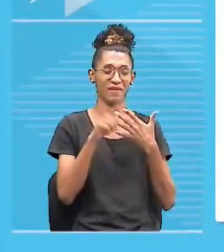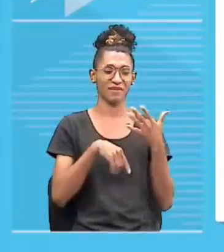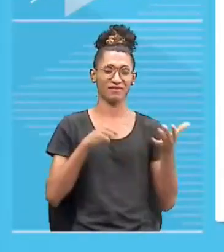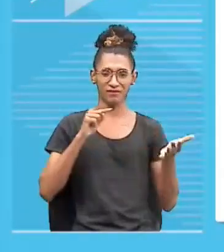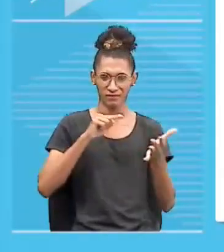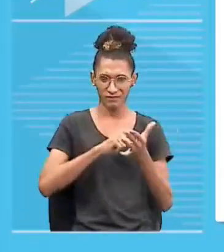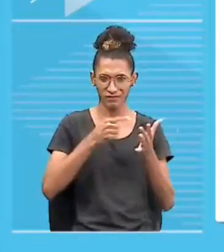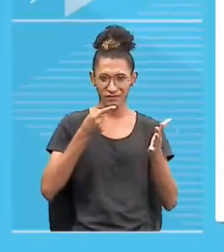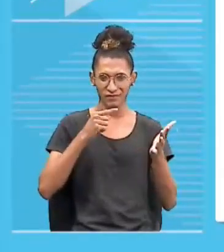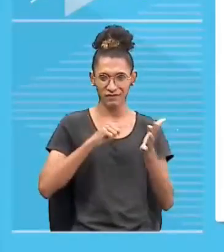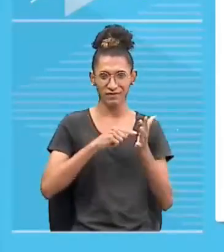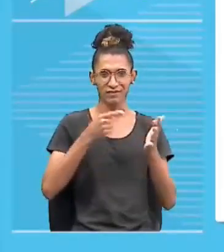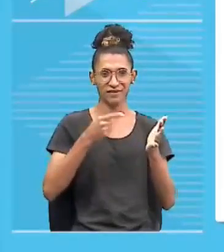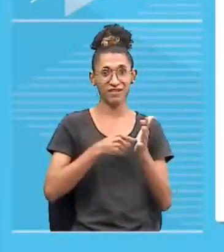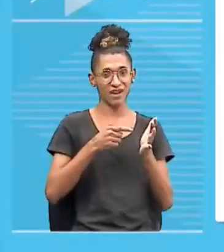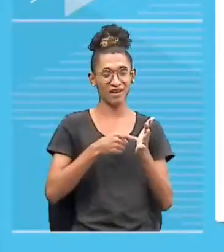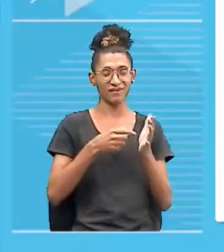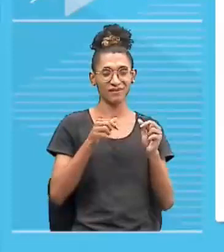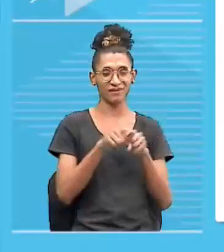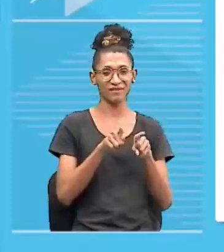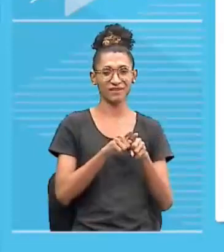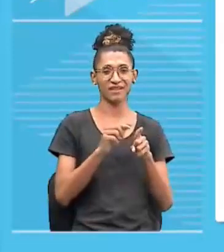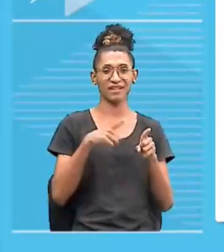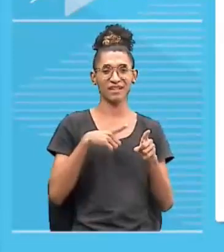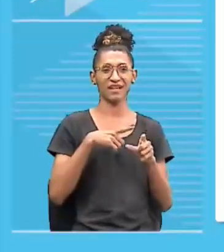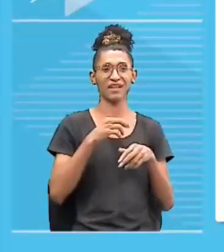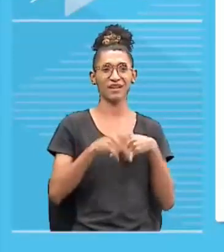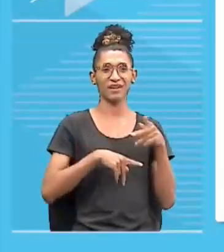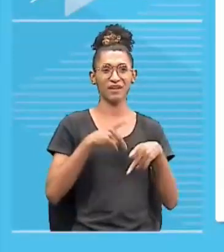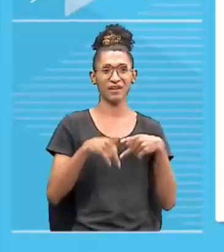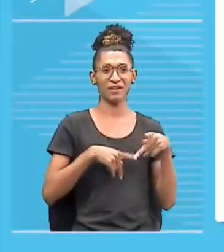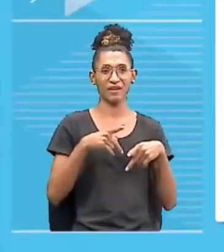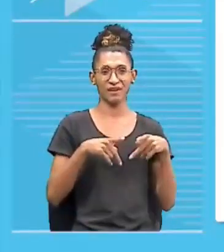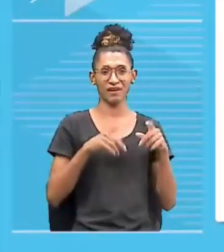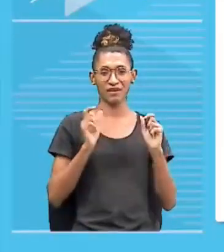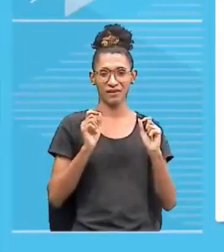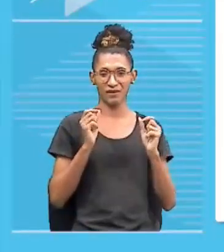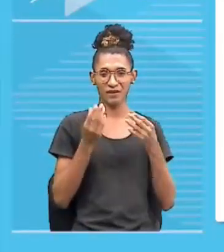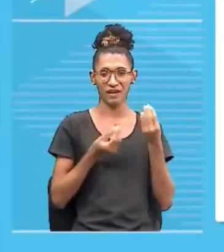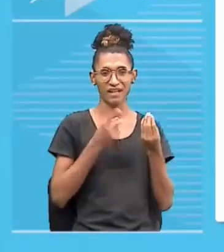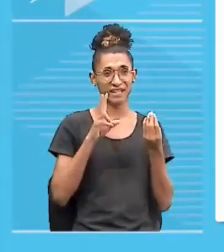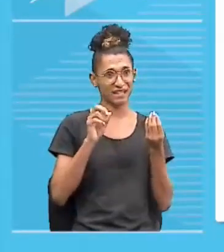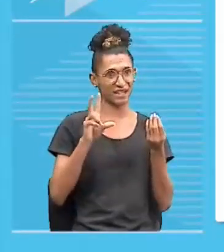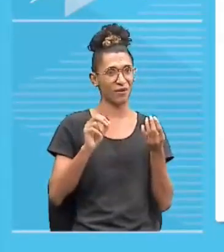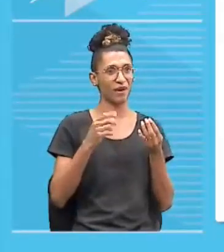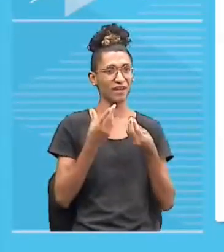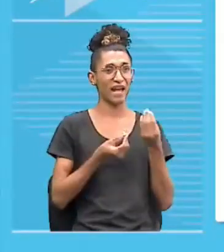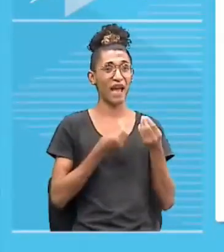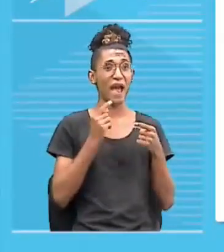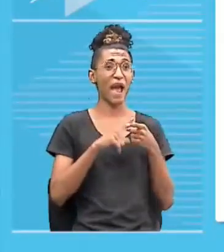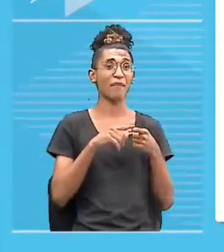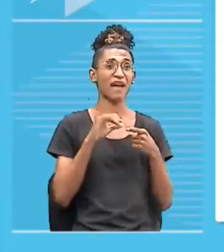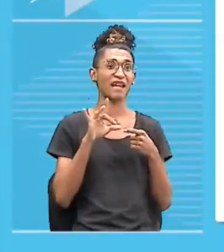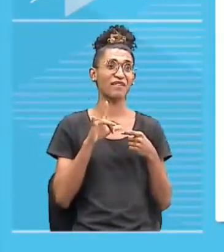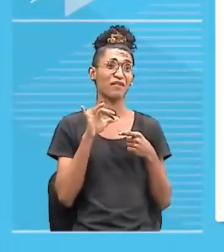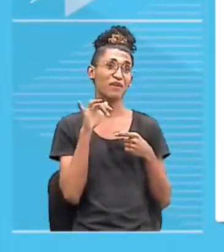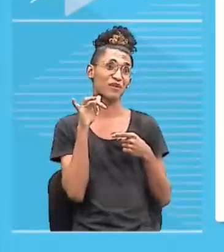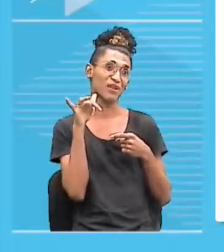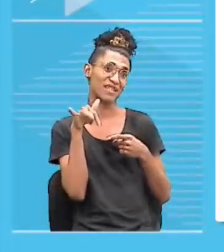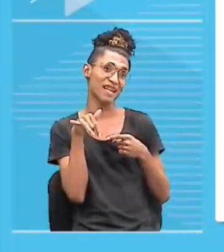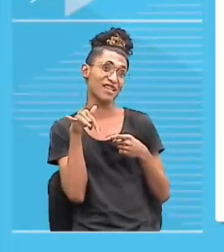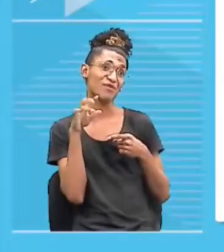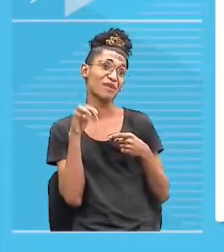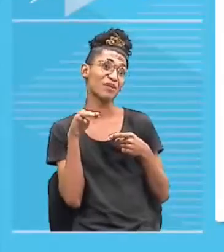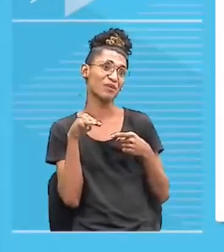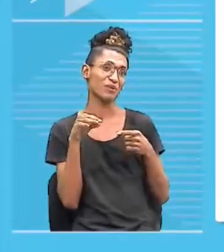botões. Essa época, povo de Deus, acabou, na verdade, viu? E ainda os poucos que